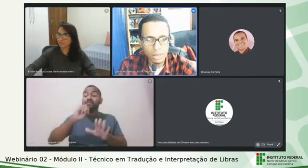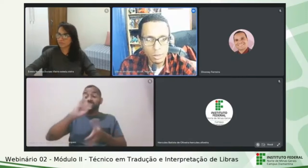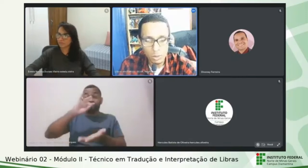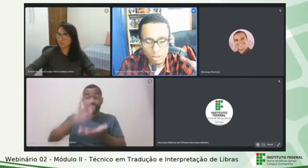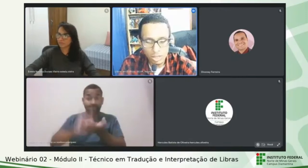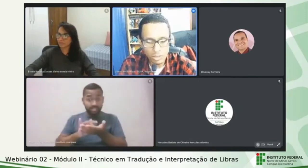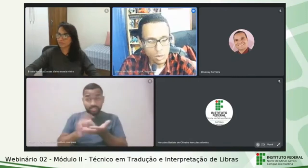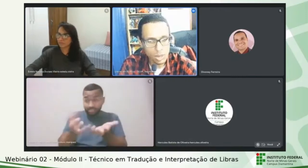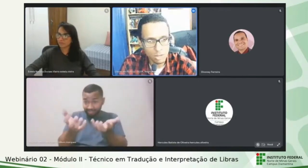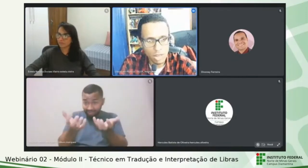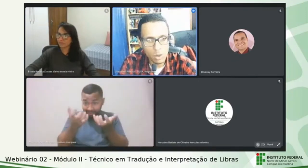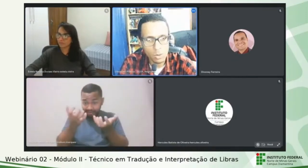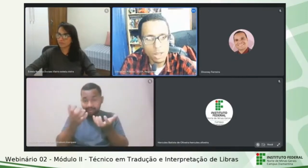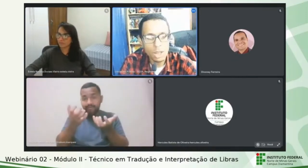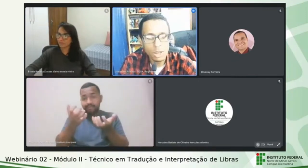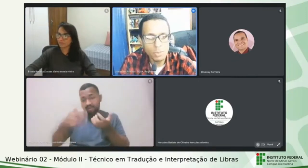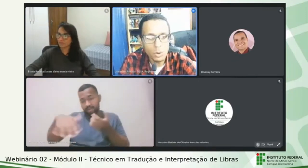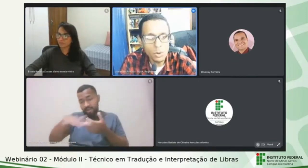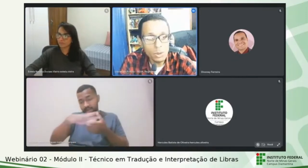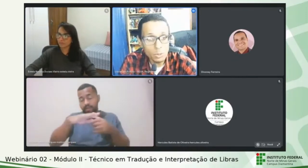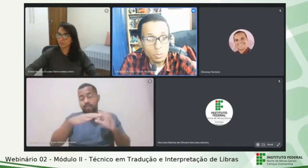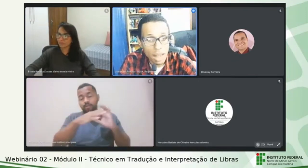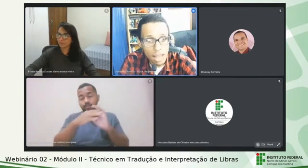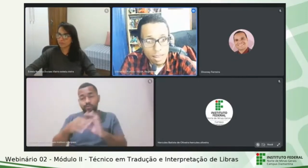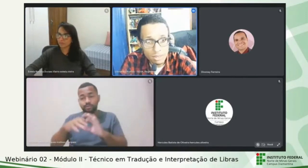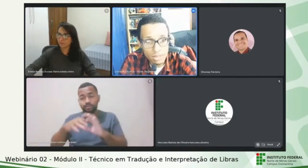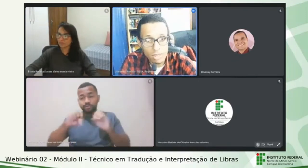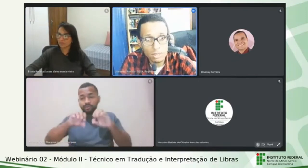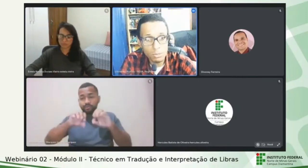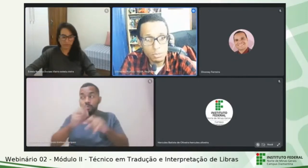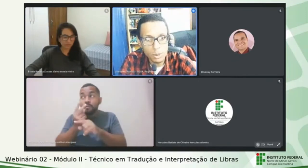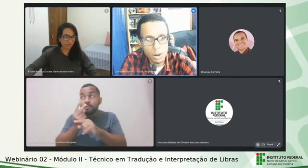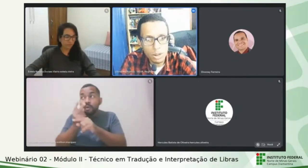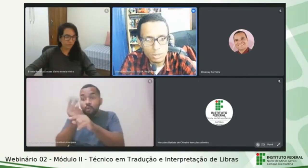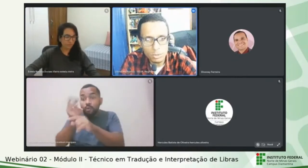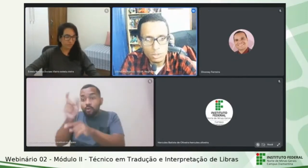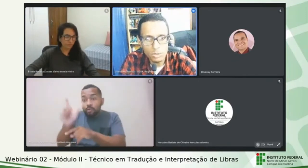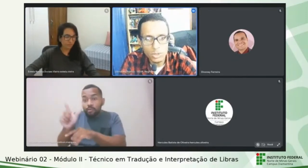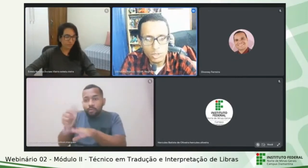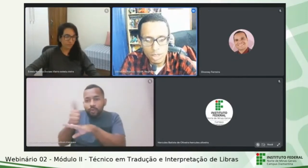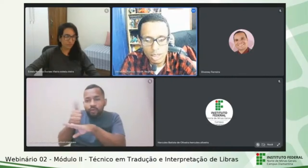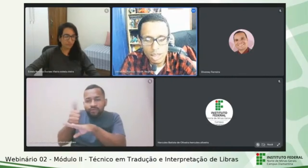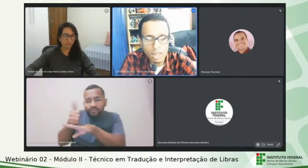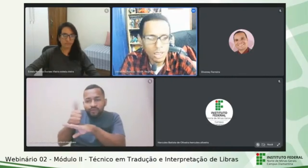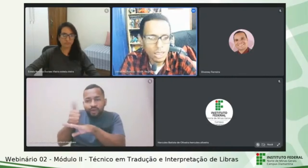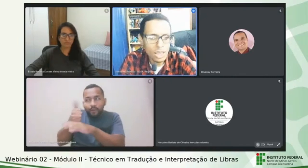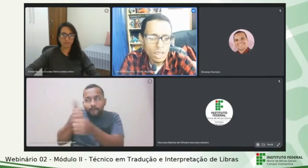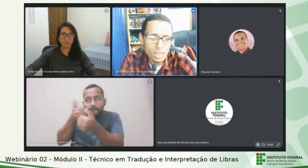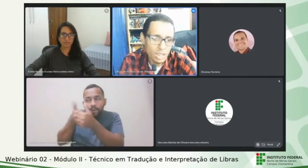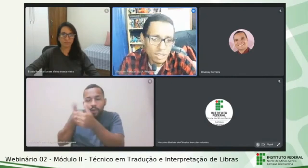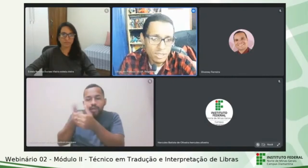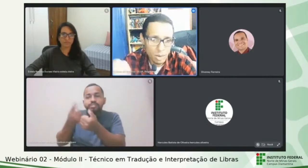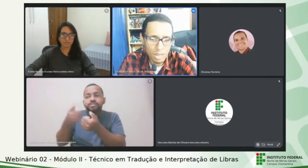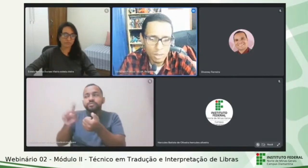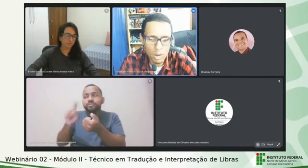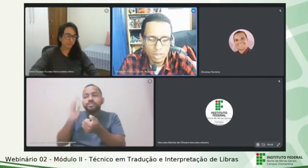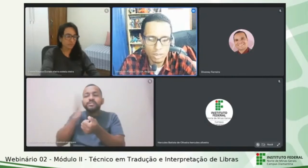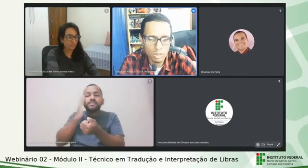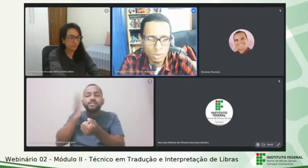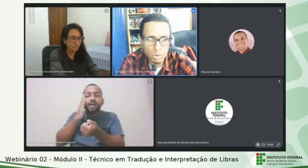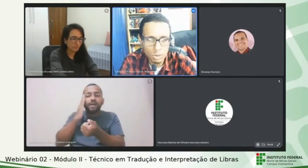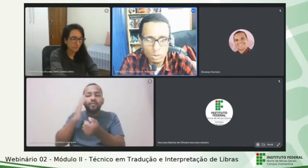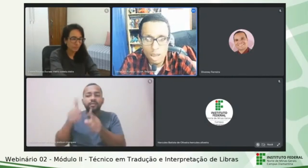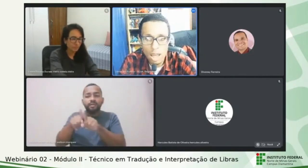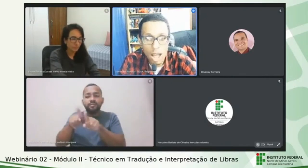aprender contexto educacional, procure os pares, né, que estão próximos de você que já estão na educação